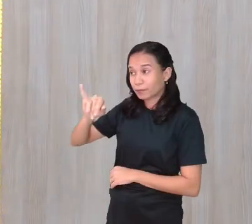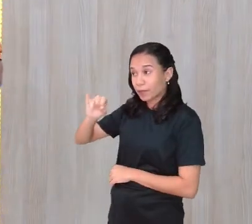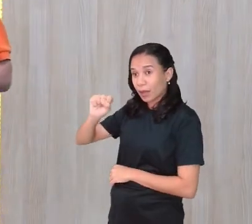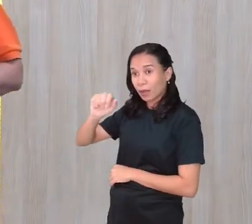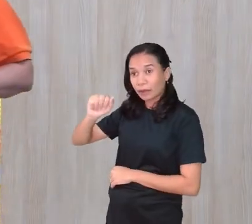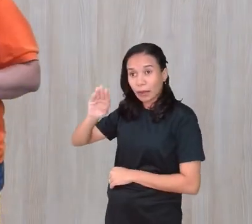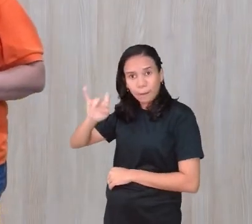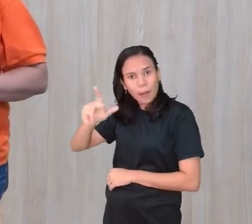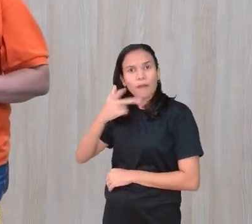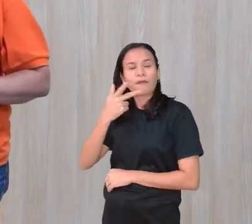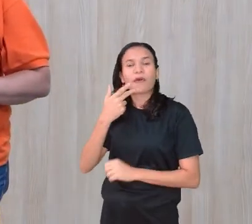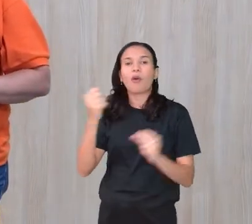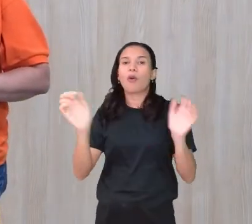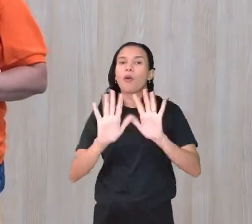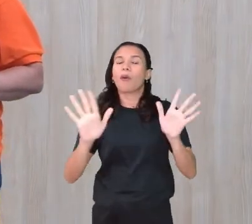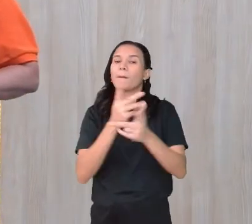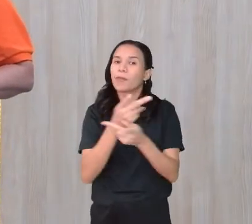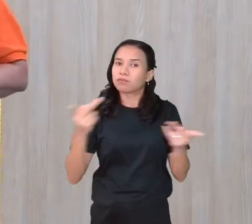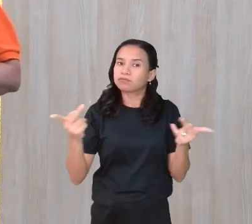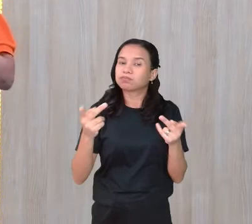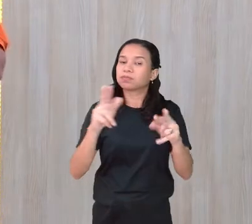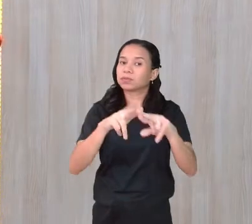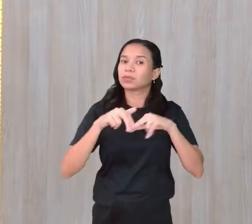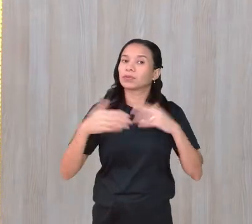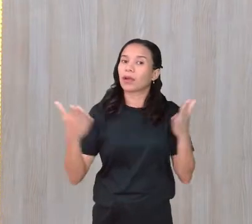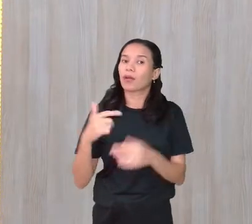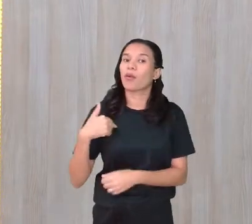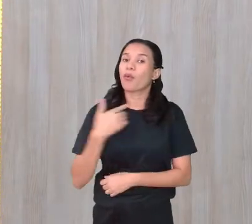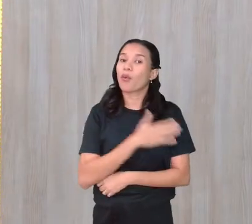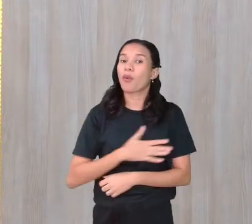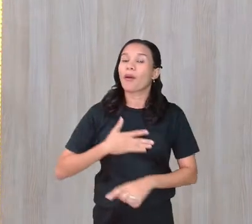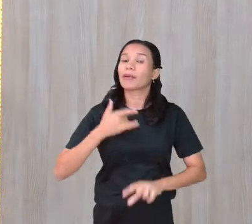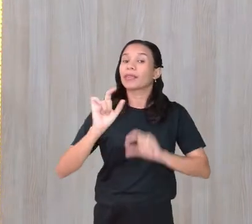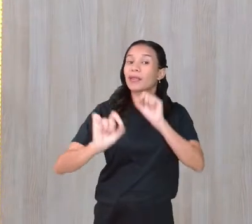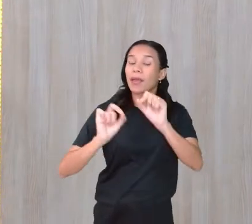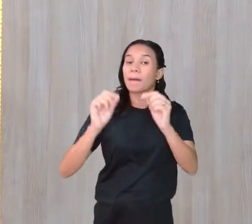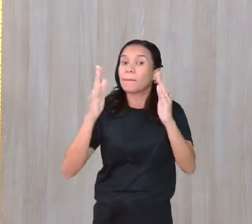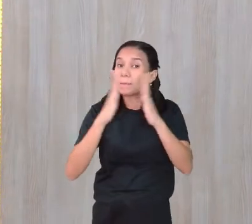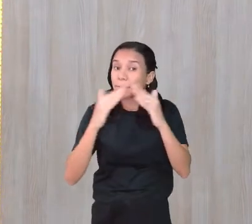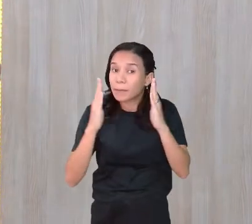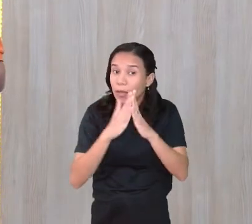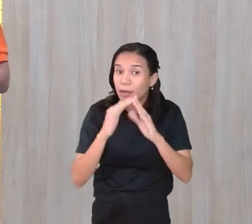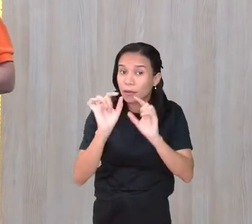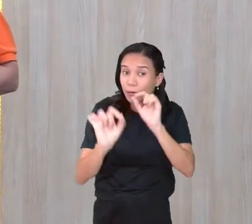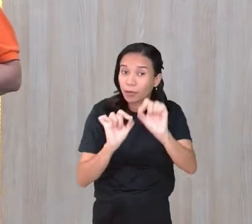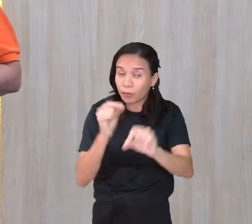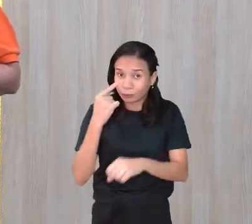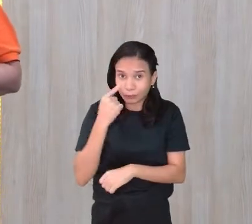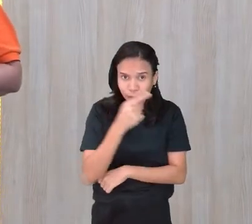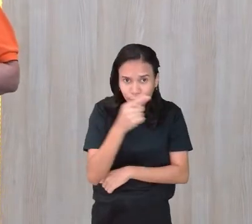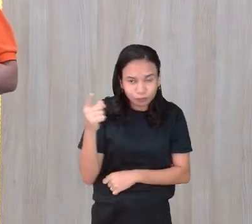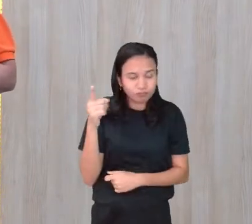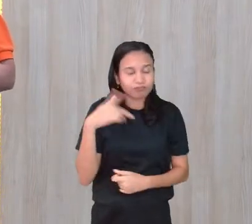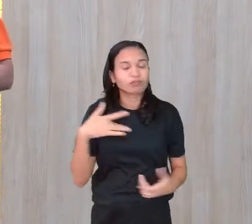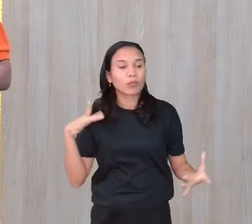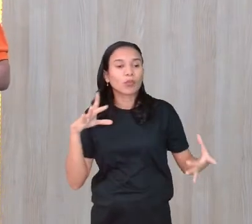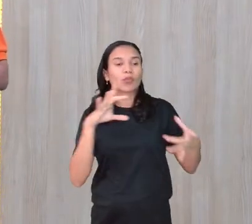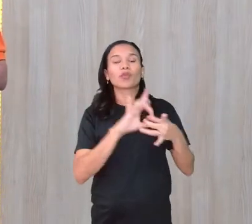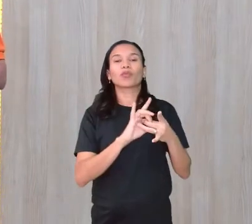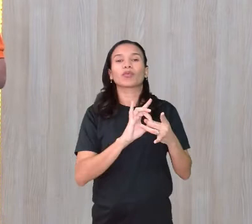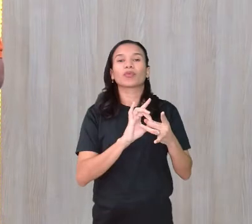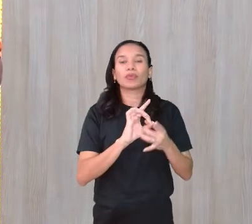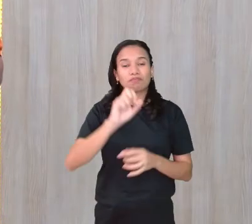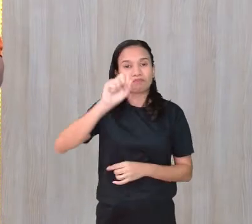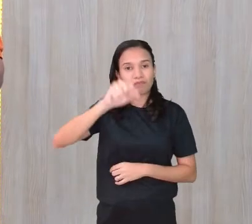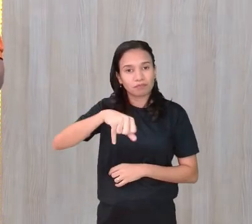dando um alô para vocês. Enquanto isso, eu gostaria de pedir para vocês estarem se conectando, não